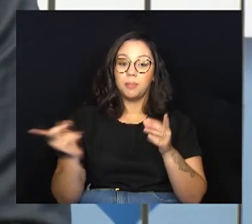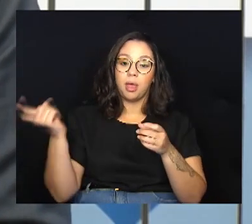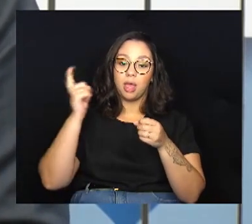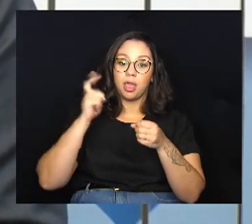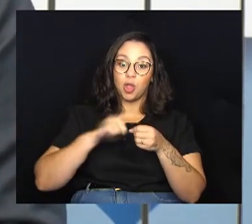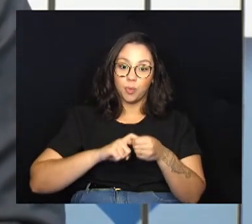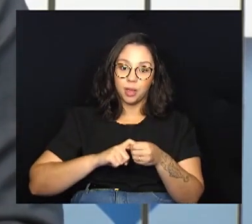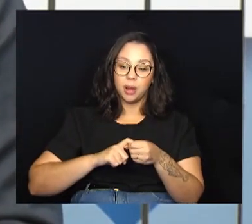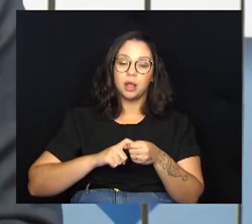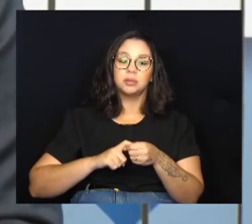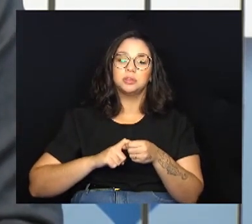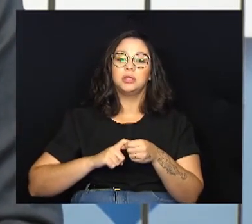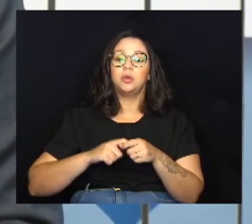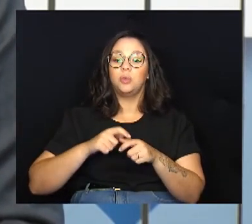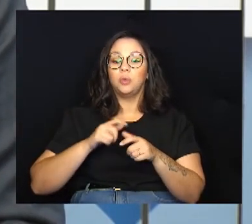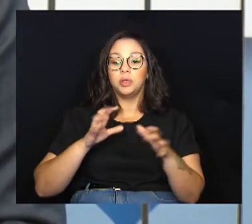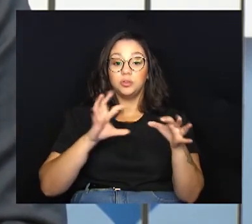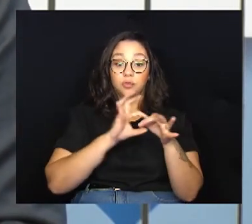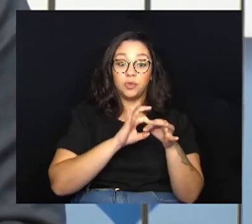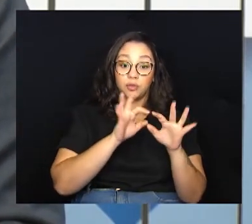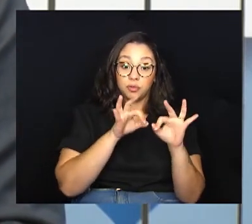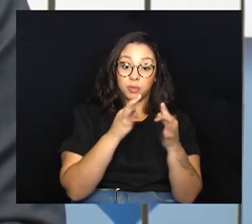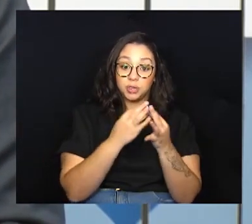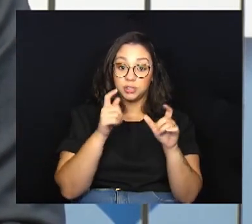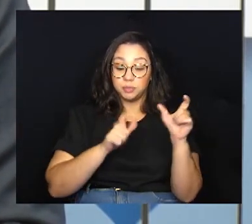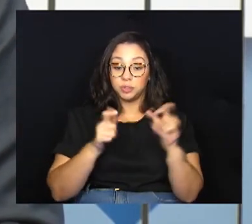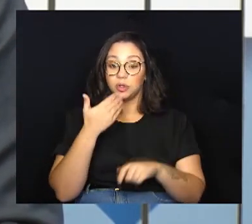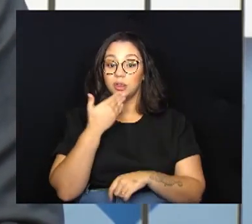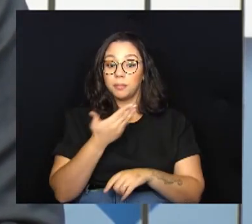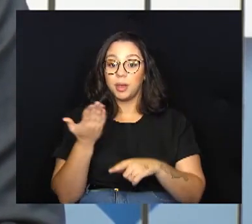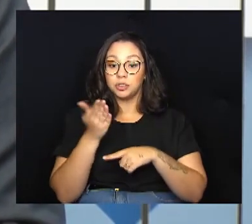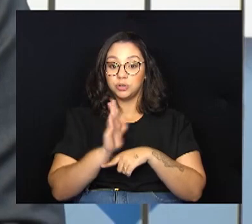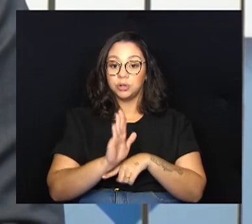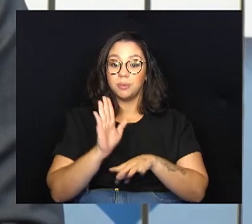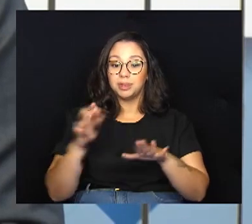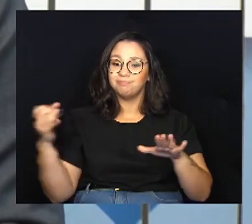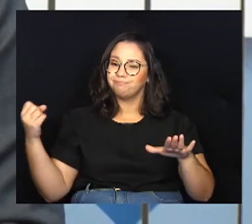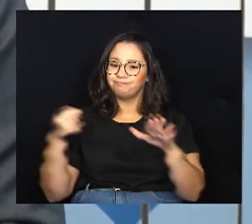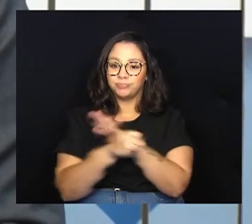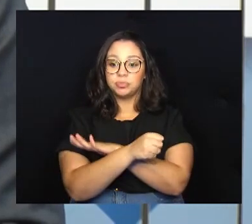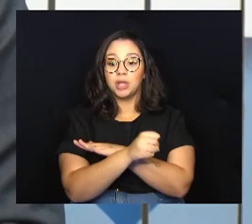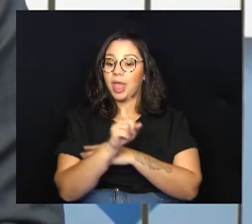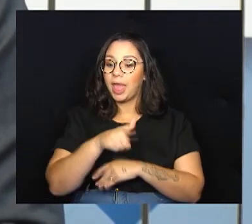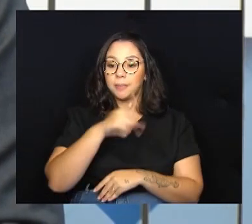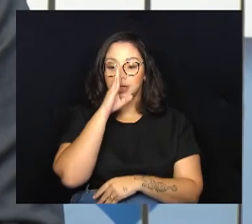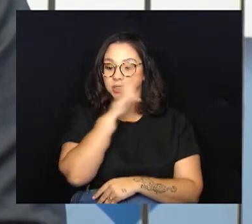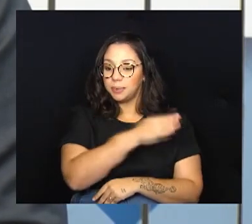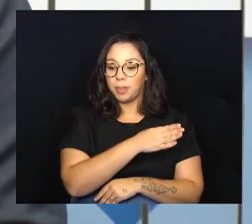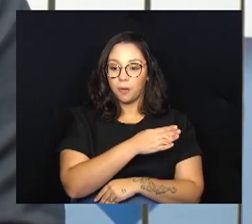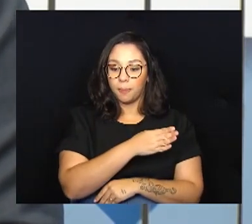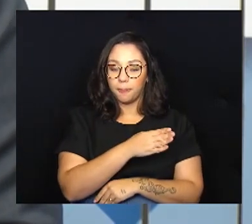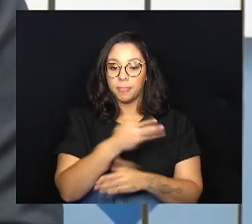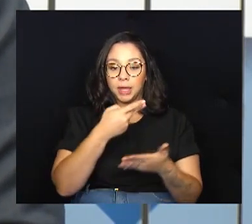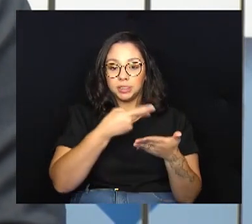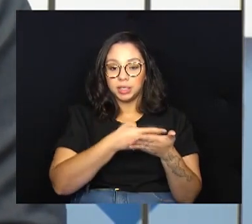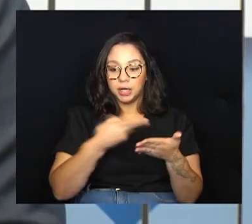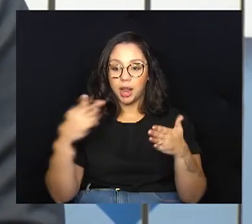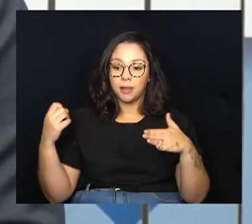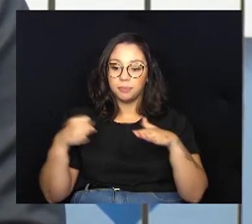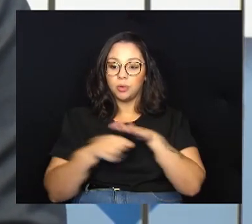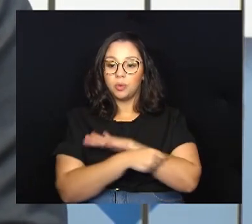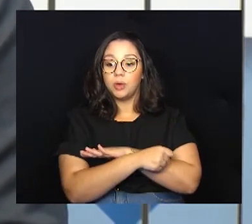manhã, no Conselho, na Casa dos Conselhos, na Ferreira Penteado, 1331. É muito importante a participação da